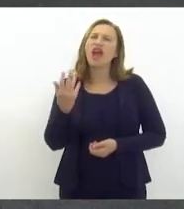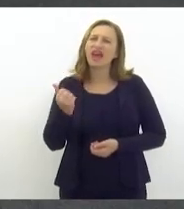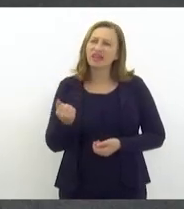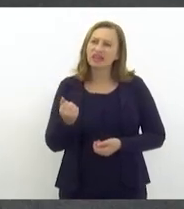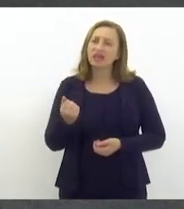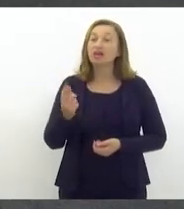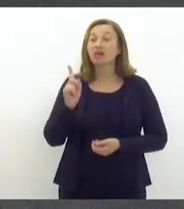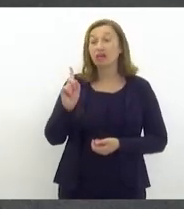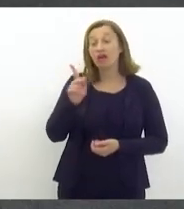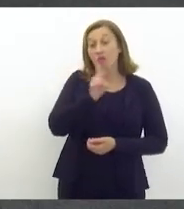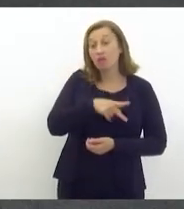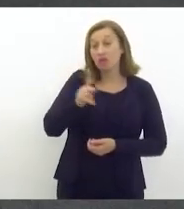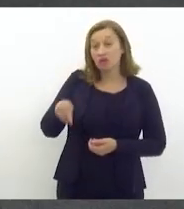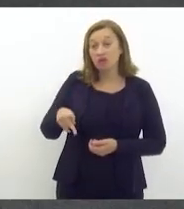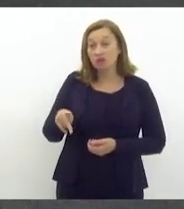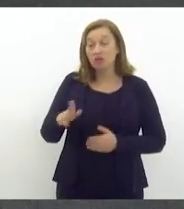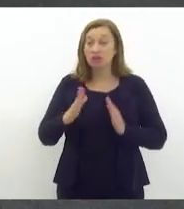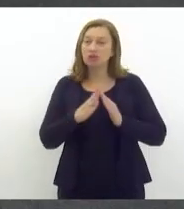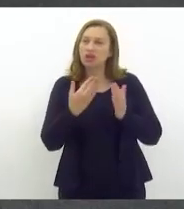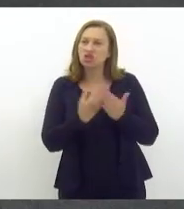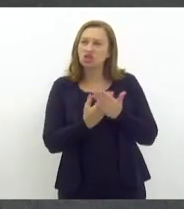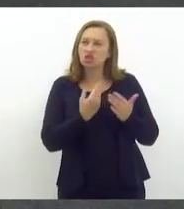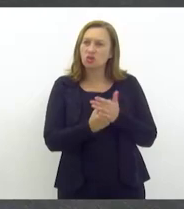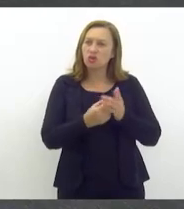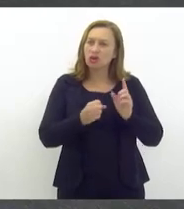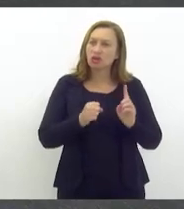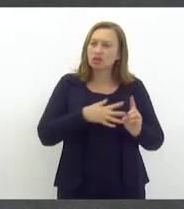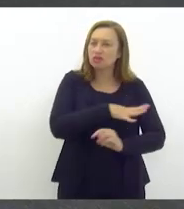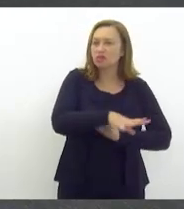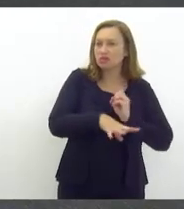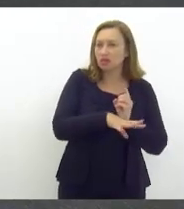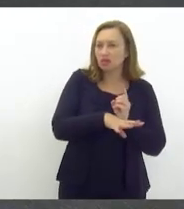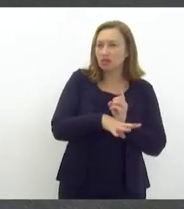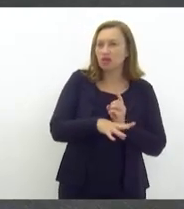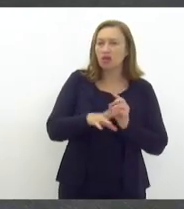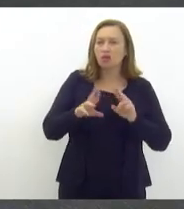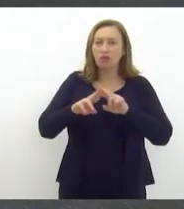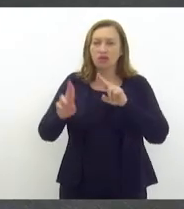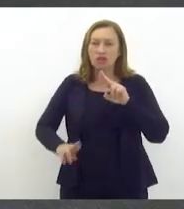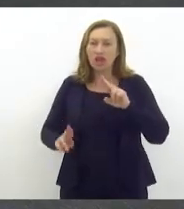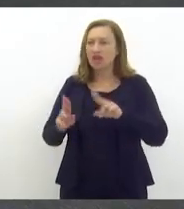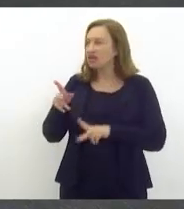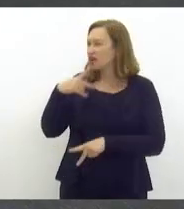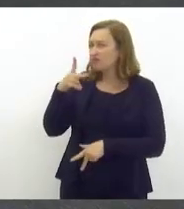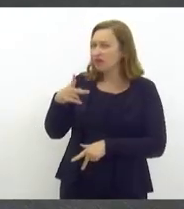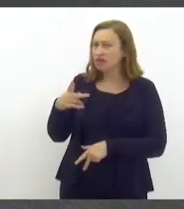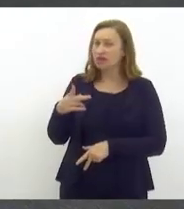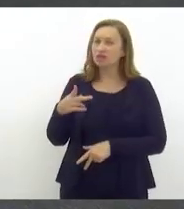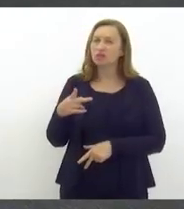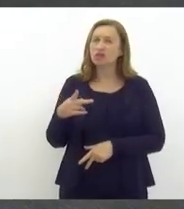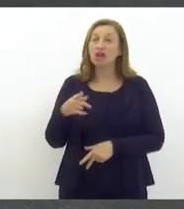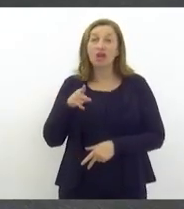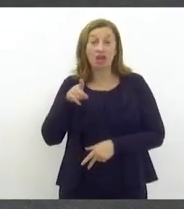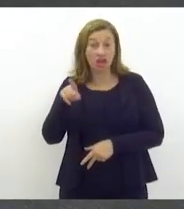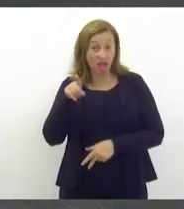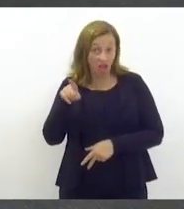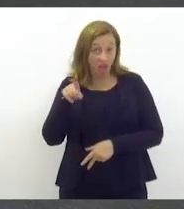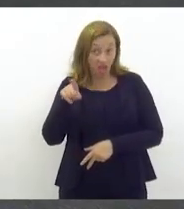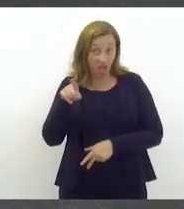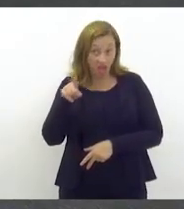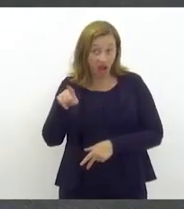é professora da Escola de Serviço Social da UFRJ. E outro dia ela estava me falando que ela, coube a